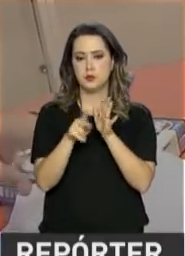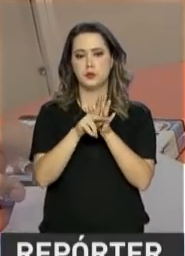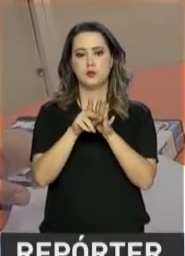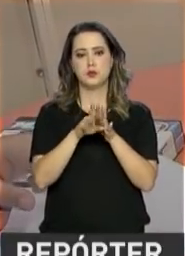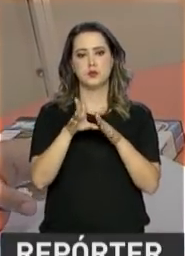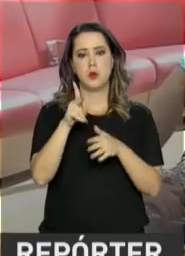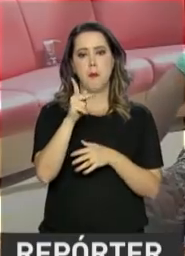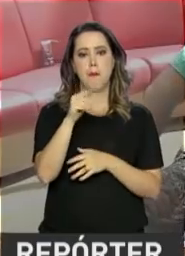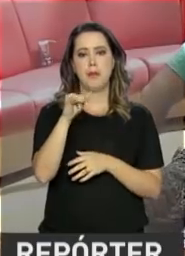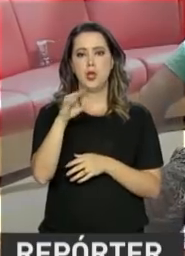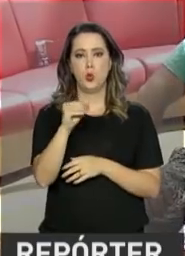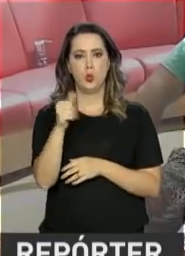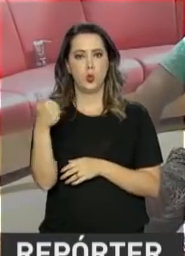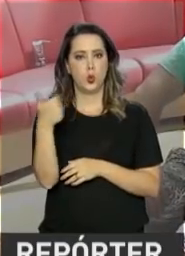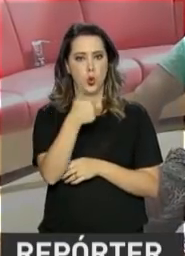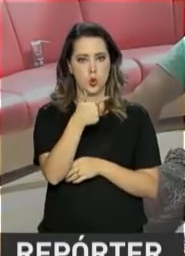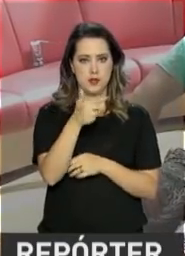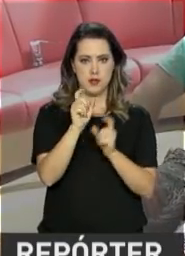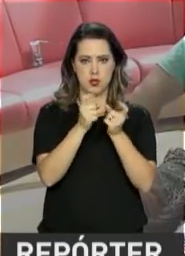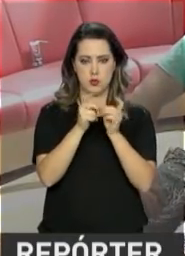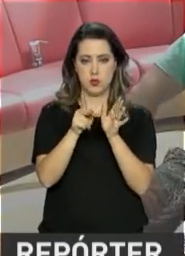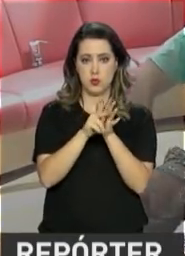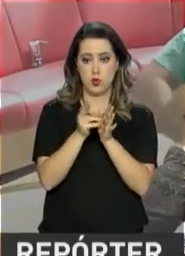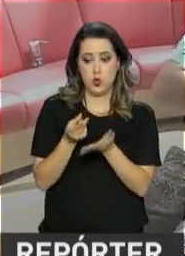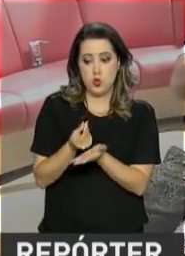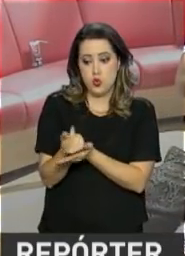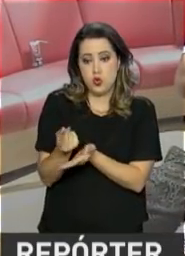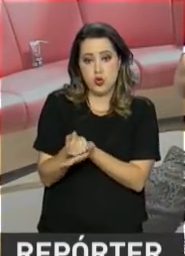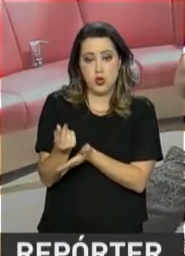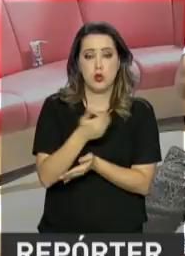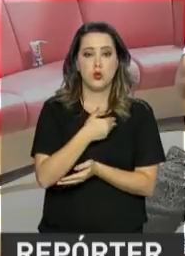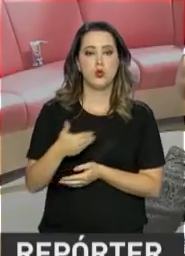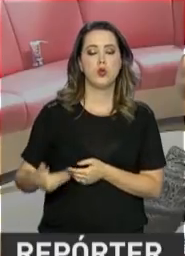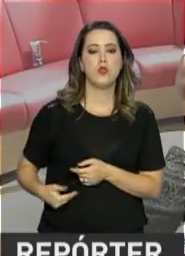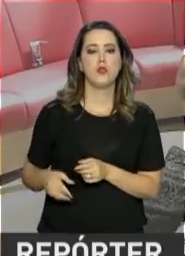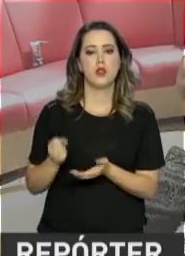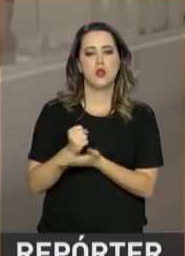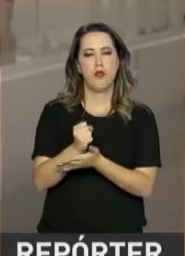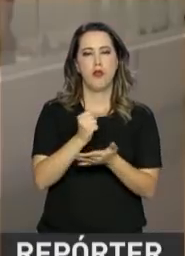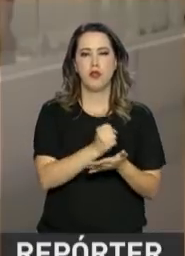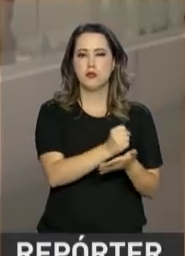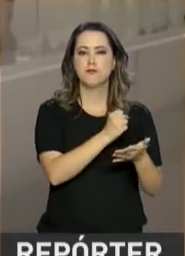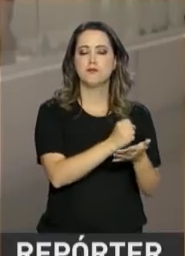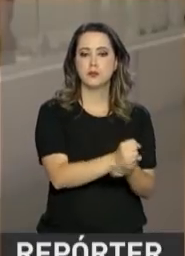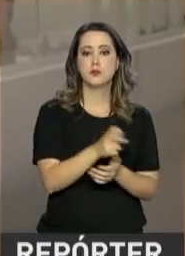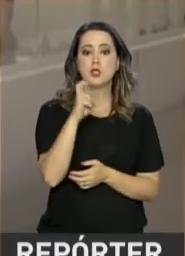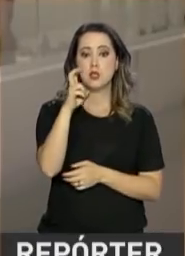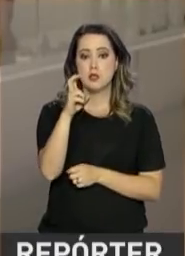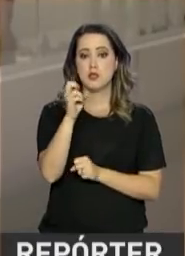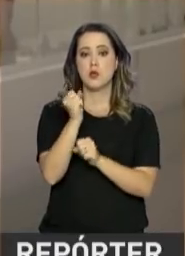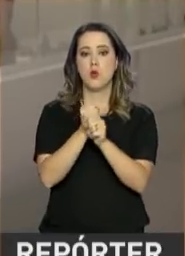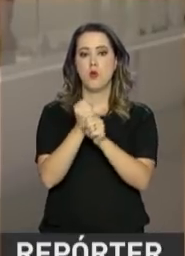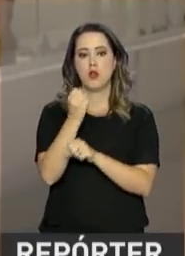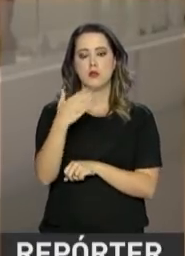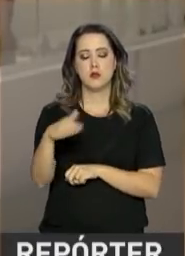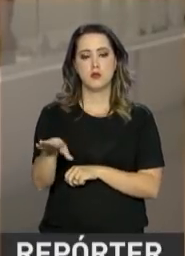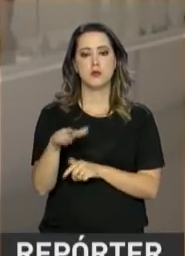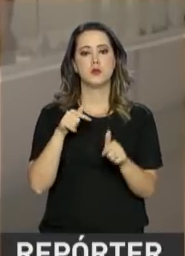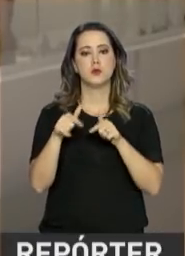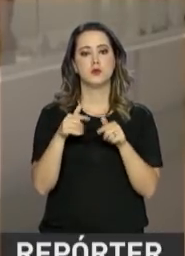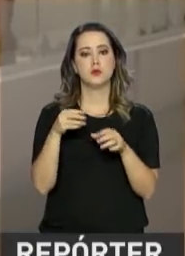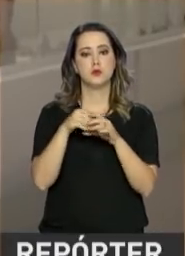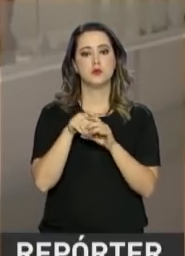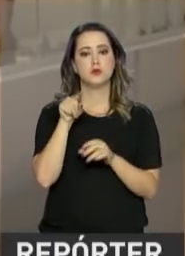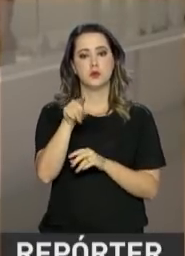Fundação Pio XII. Funciona com dinheiro repassado pelo governo e doações. Há 5 anos e meio trabalhando no hospital,